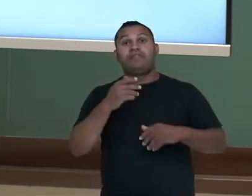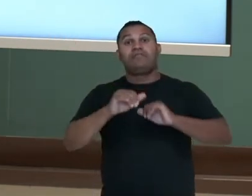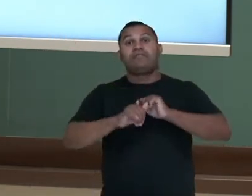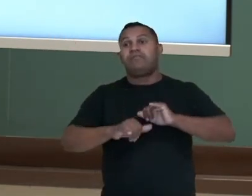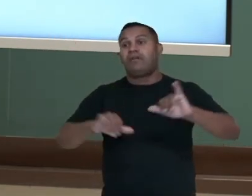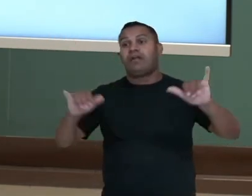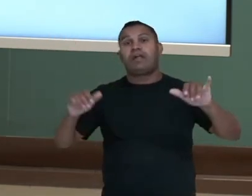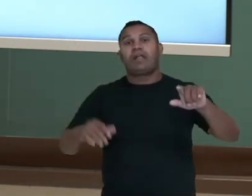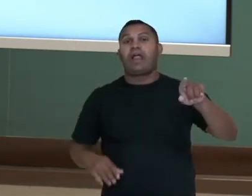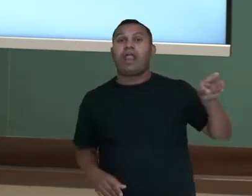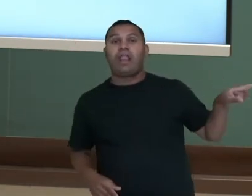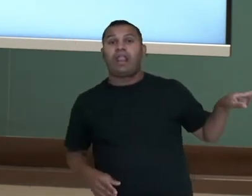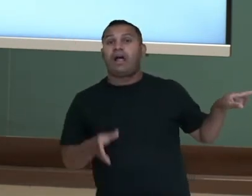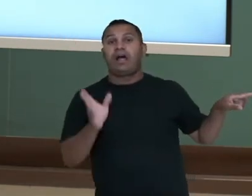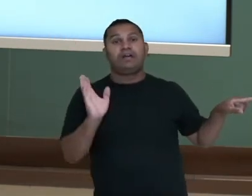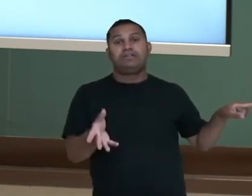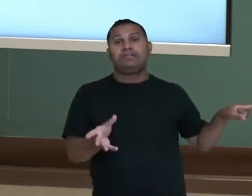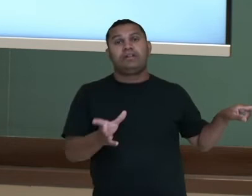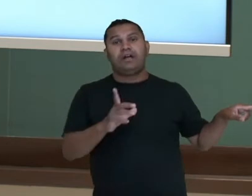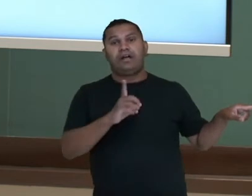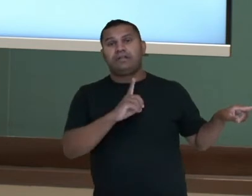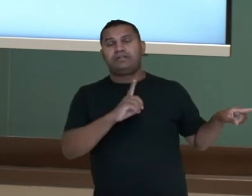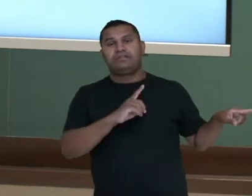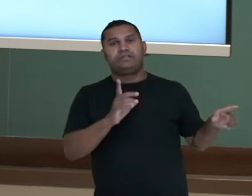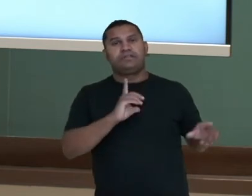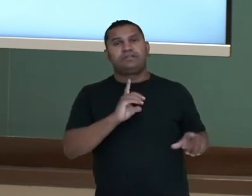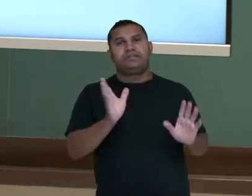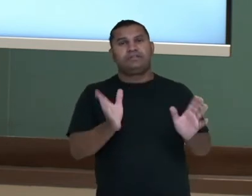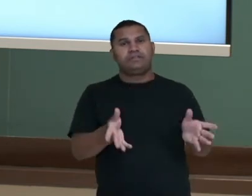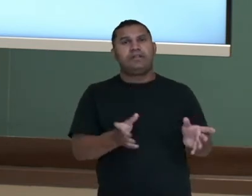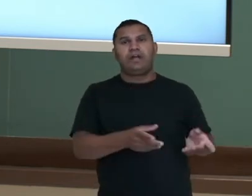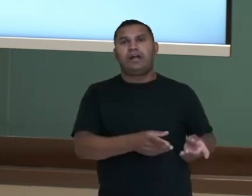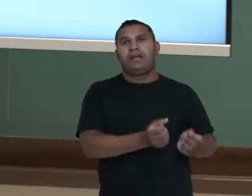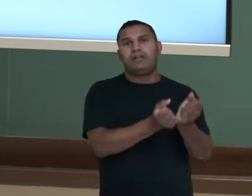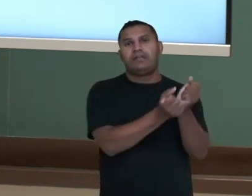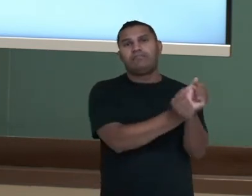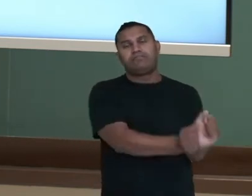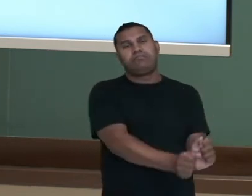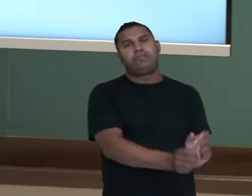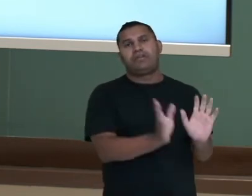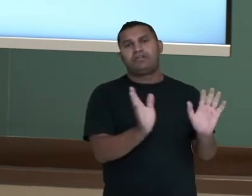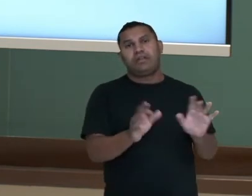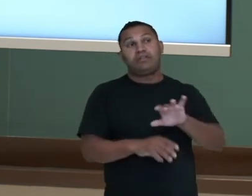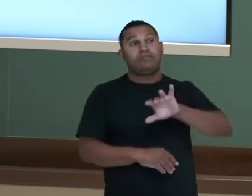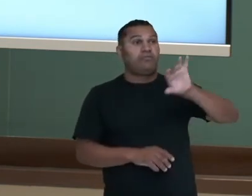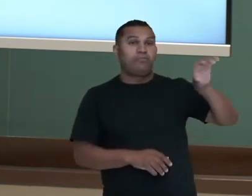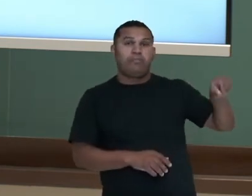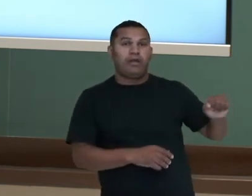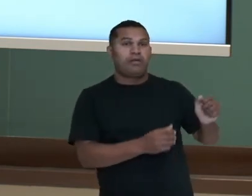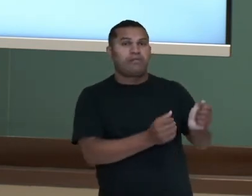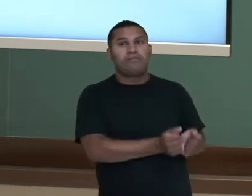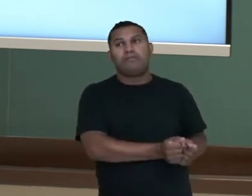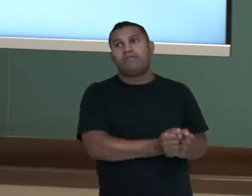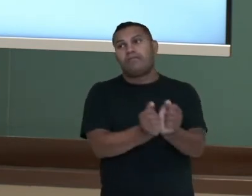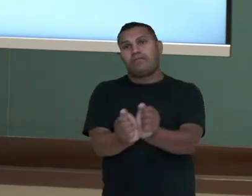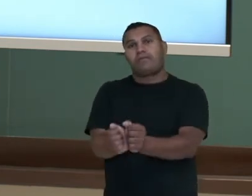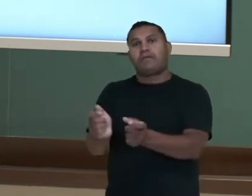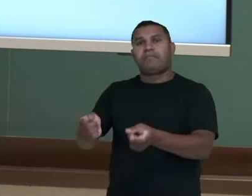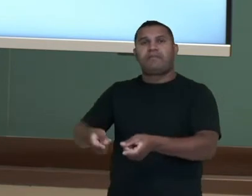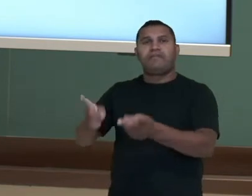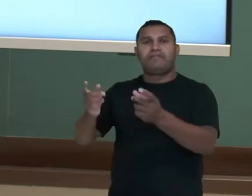na África, então o que era feito era comprar esses escravos e comercializá-los em outras regiões. E aqui a gente tem